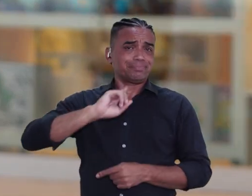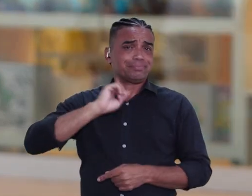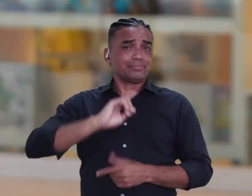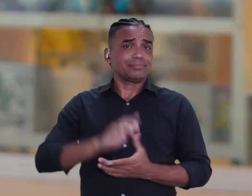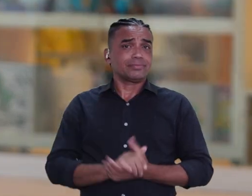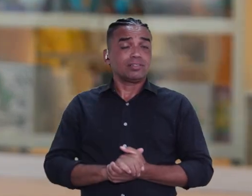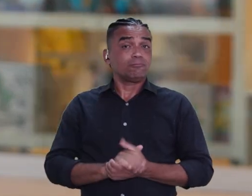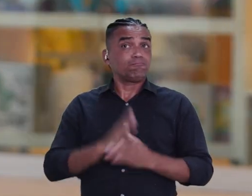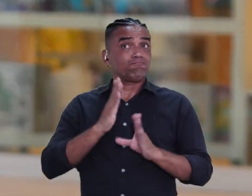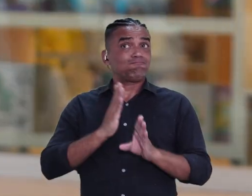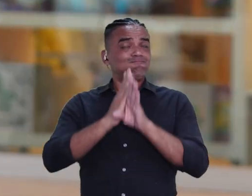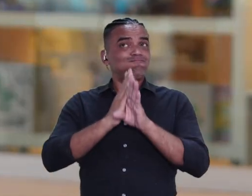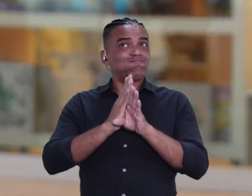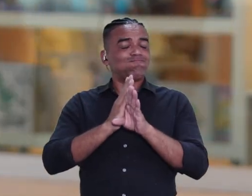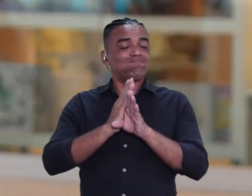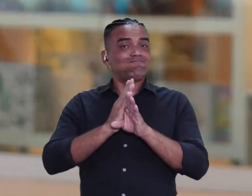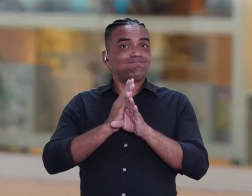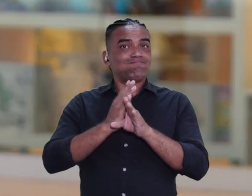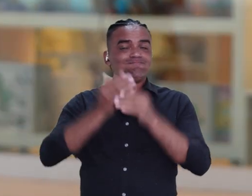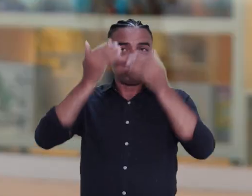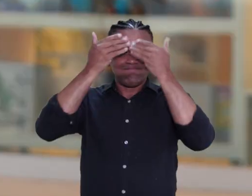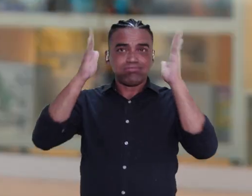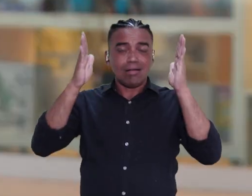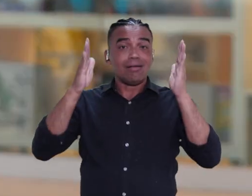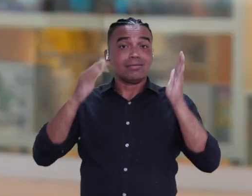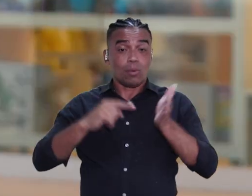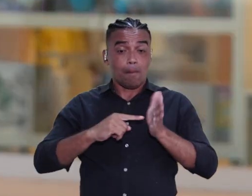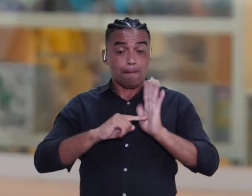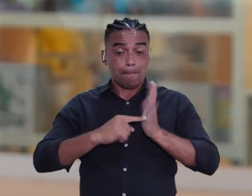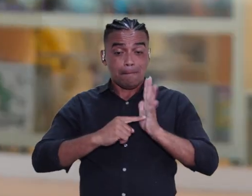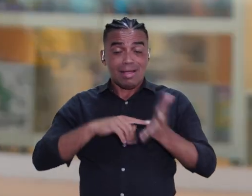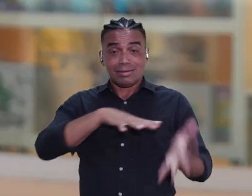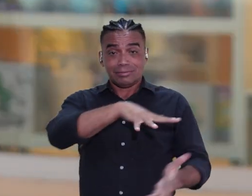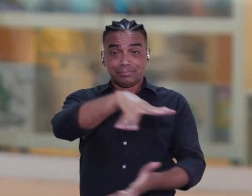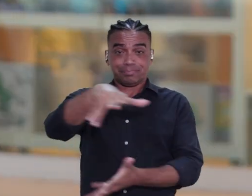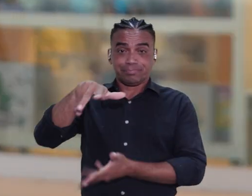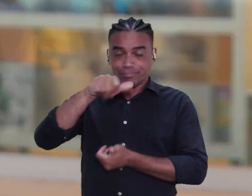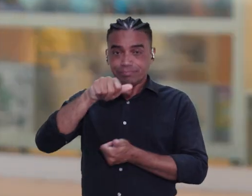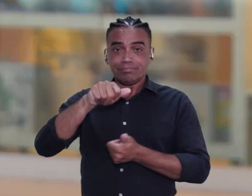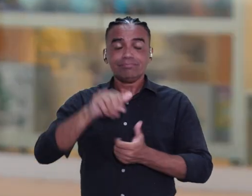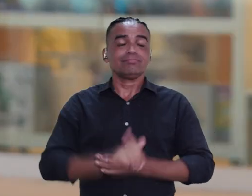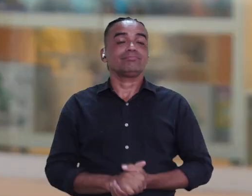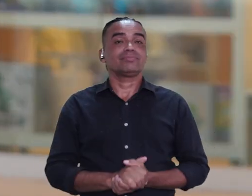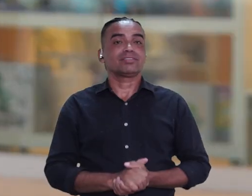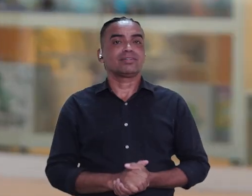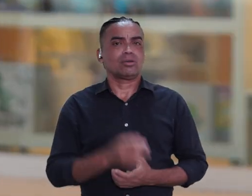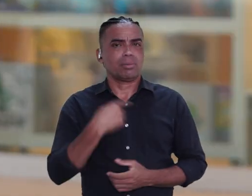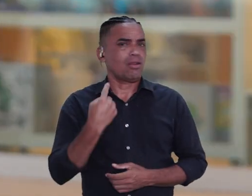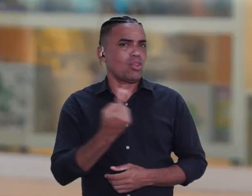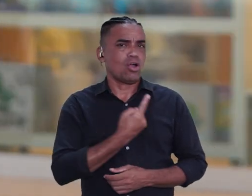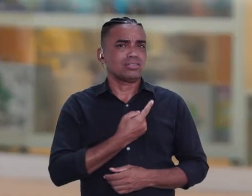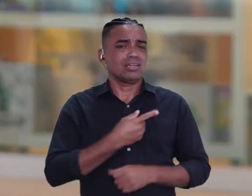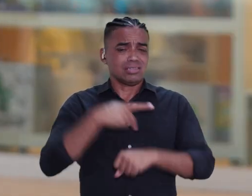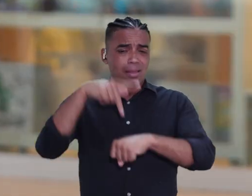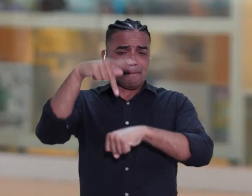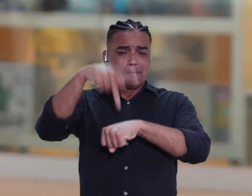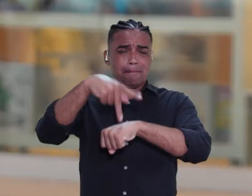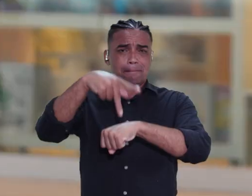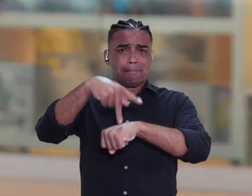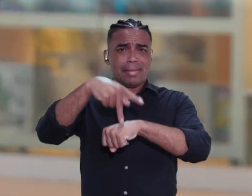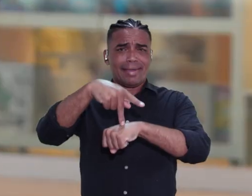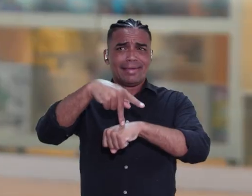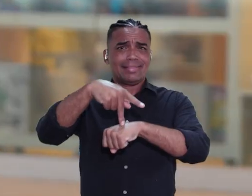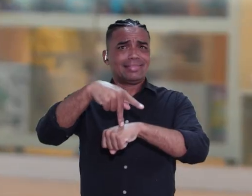tem uma revelação, ele tem uma epifania, abre-se para ele a máquina do mundo. E no nosso caso, essa pedra